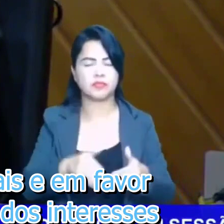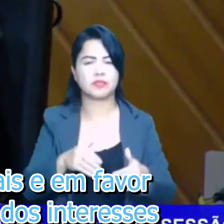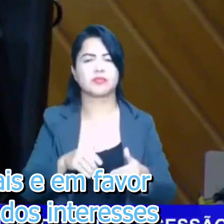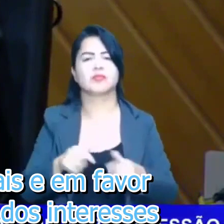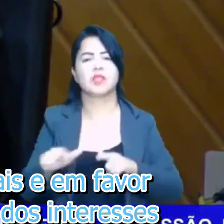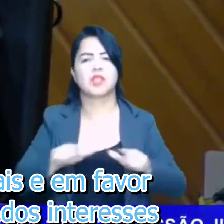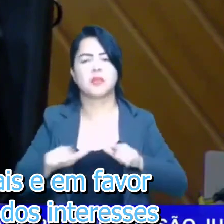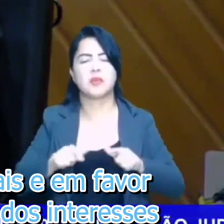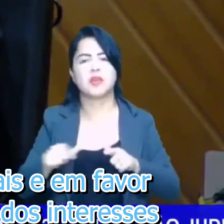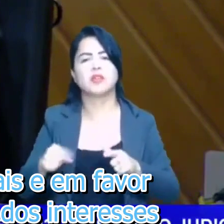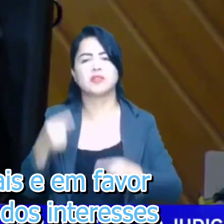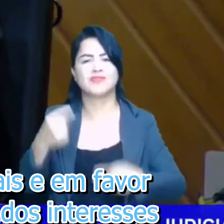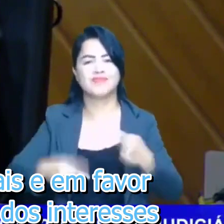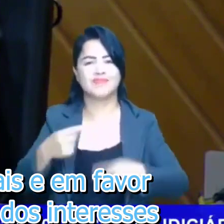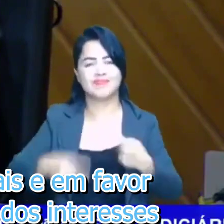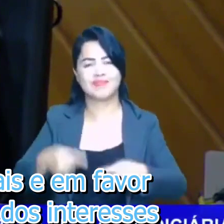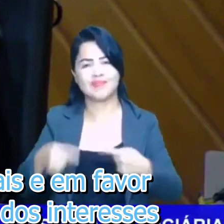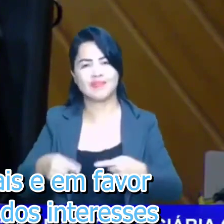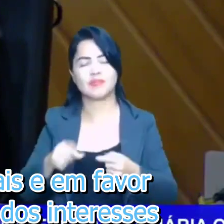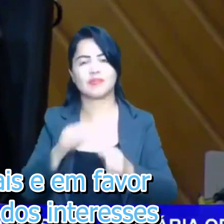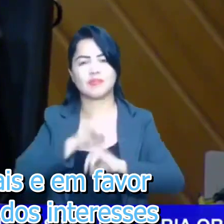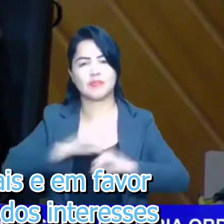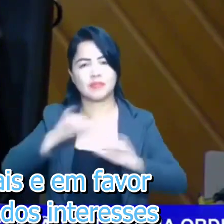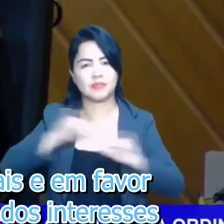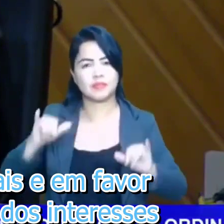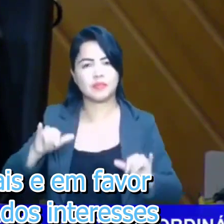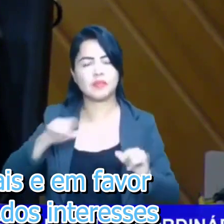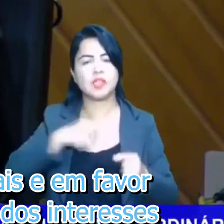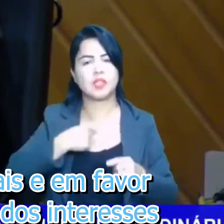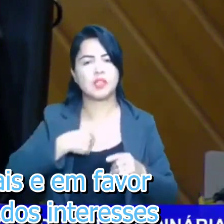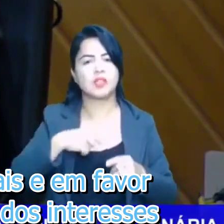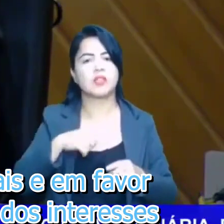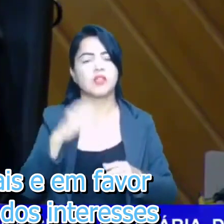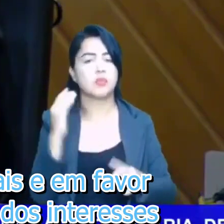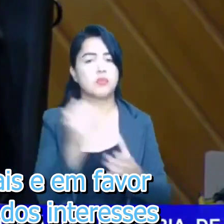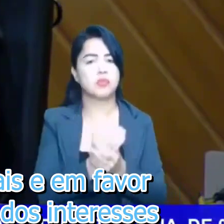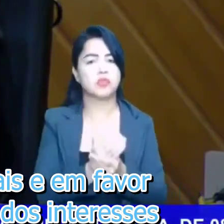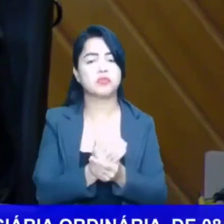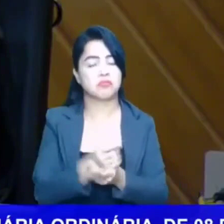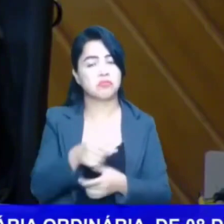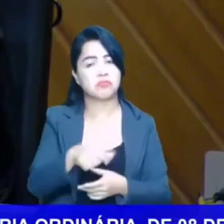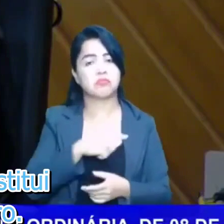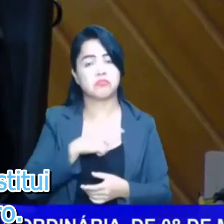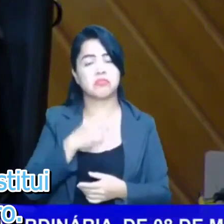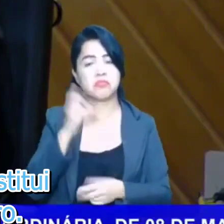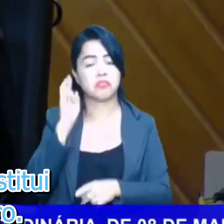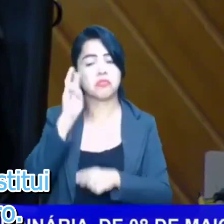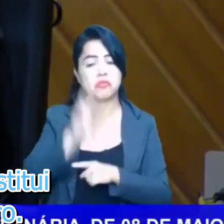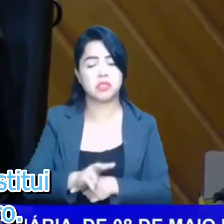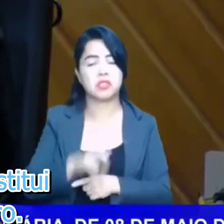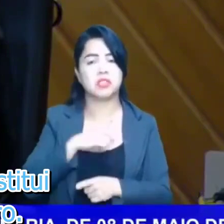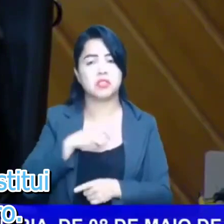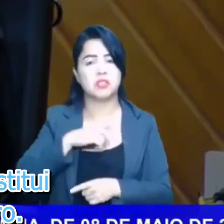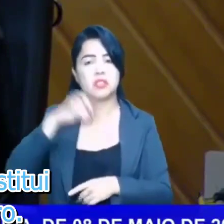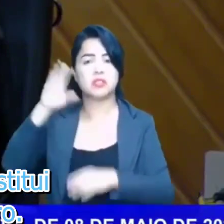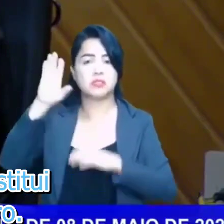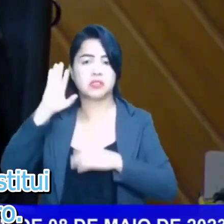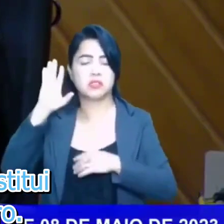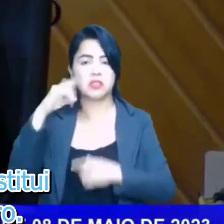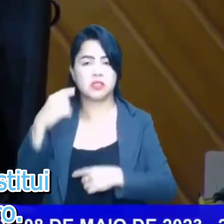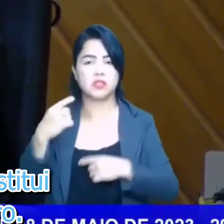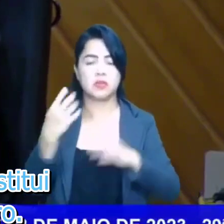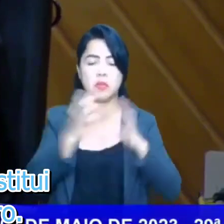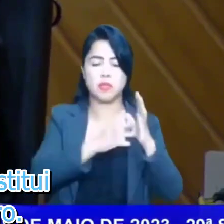campanhas eleitorais e em favor destas, bem como em processo judicial decorrente de defesa dos interesses da candidata ou candidato ao partido